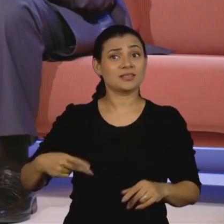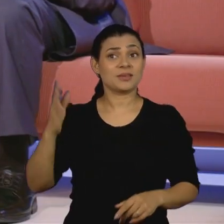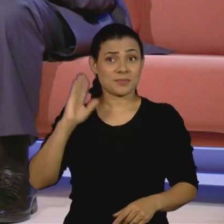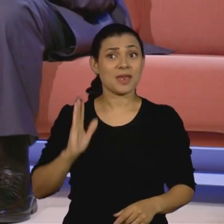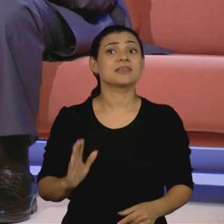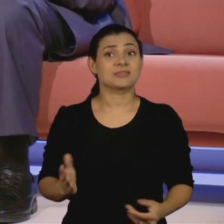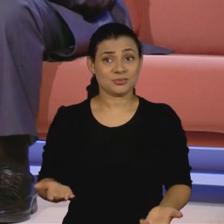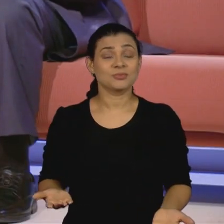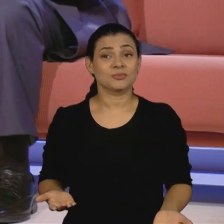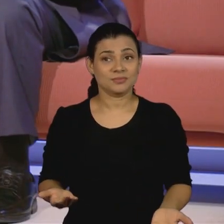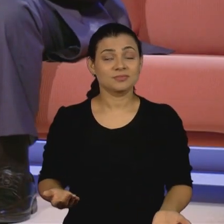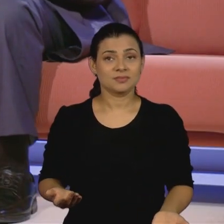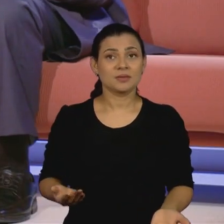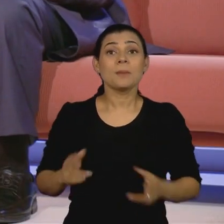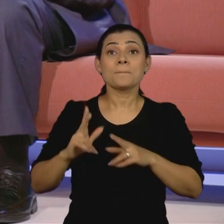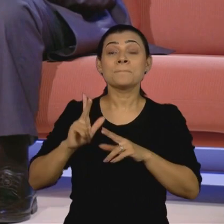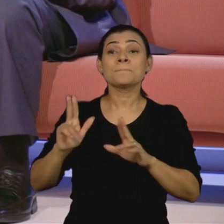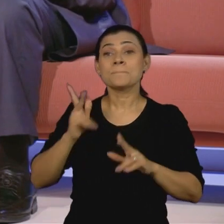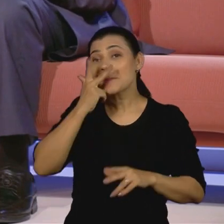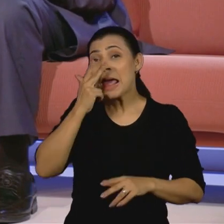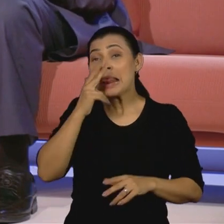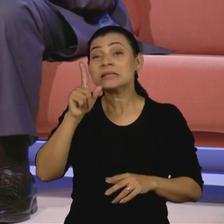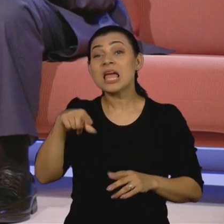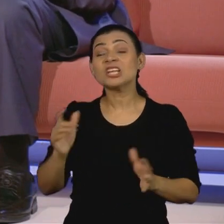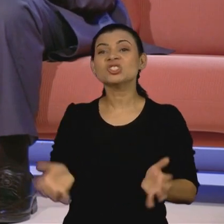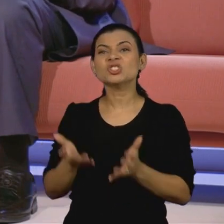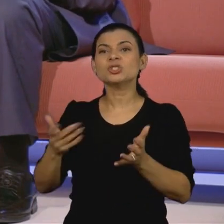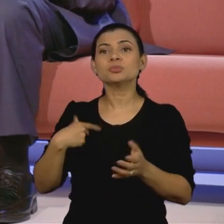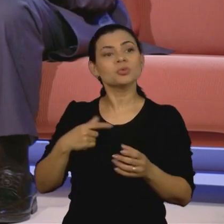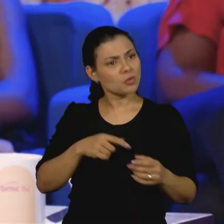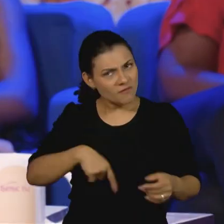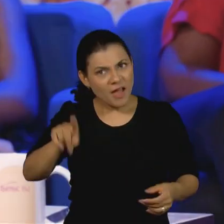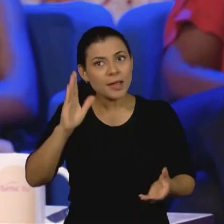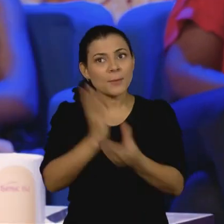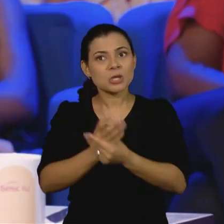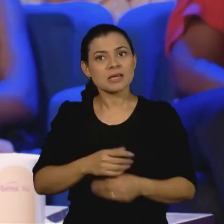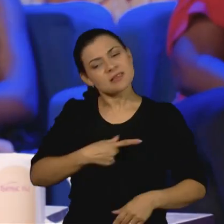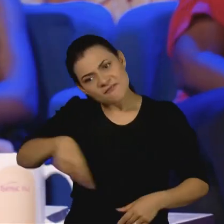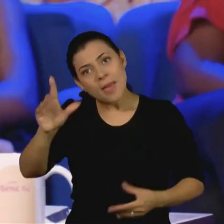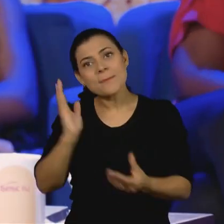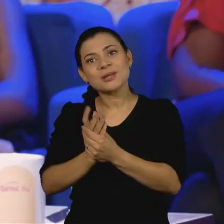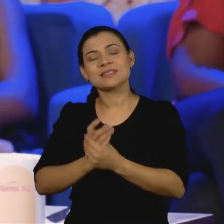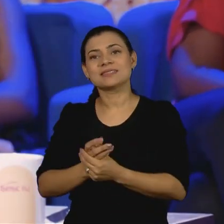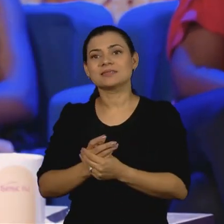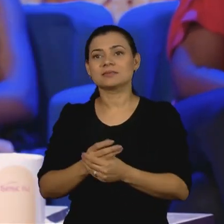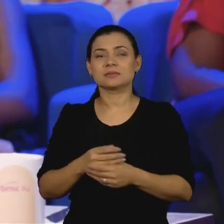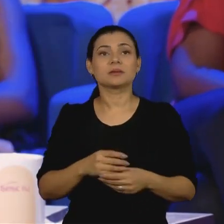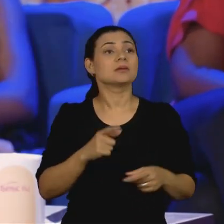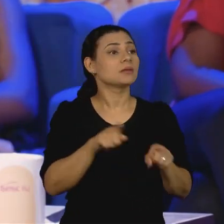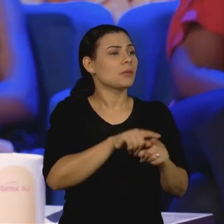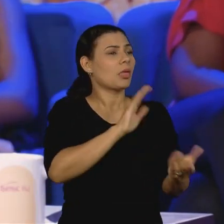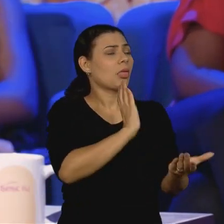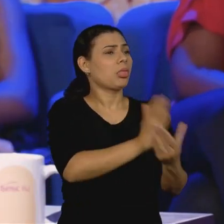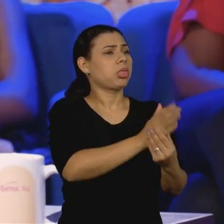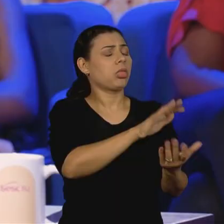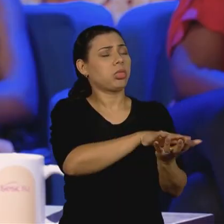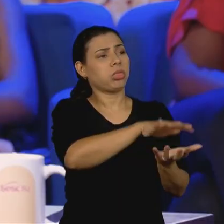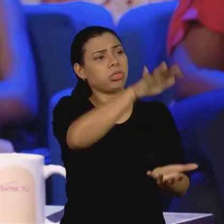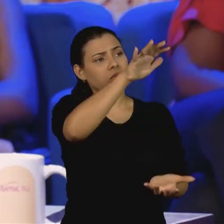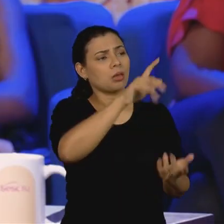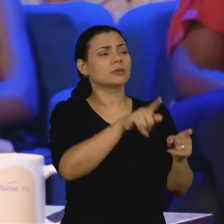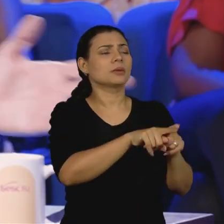há uma espécie de um estímulo ao processo de litigância. Com essa quantidade de ação por juiz, né, por desembargador,